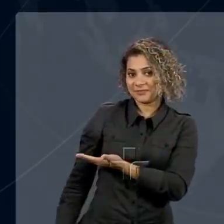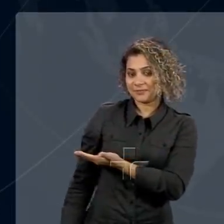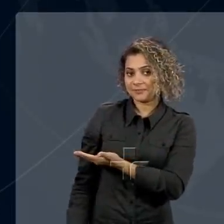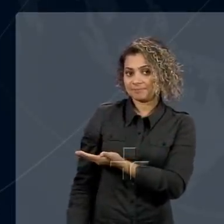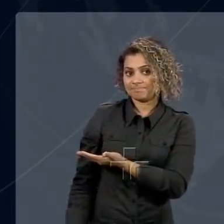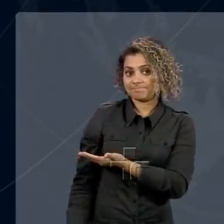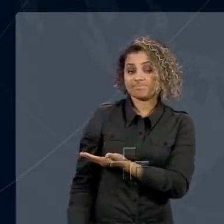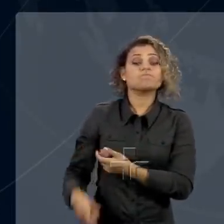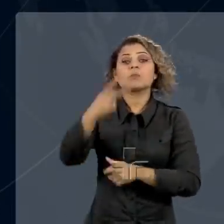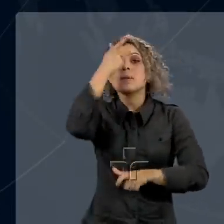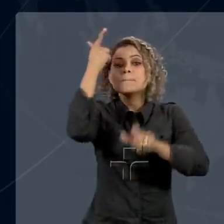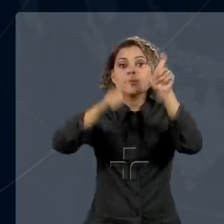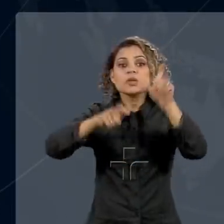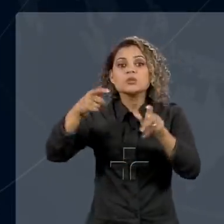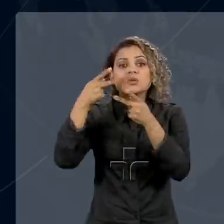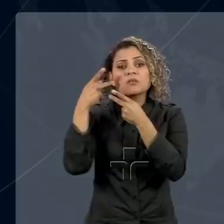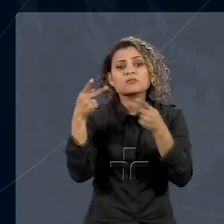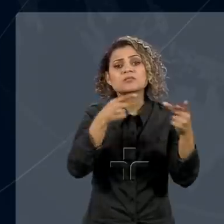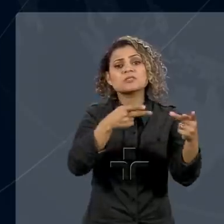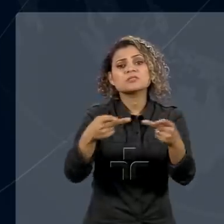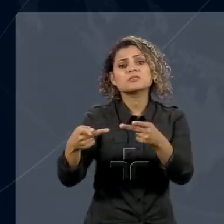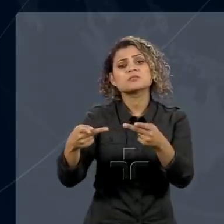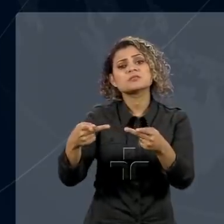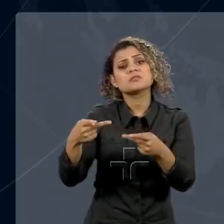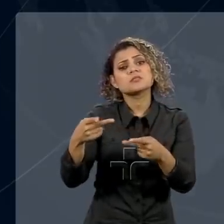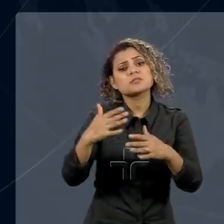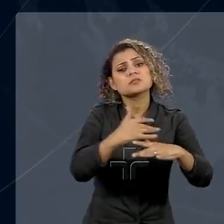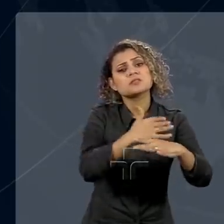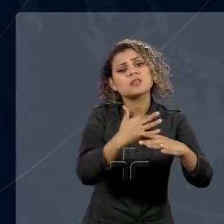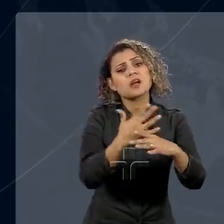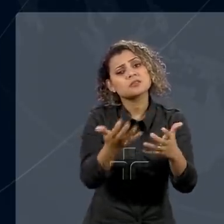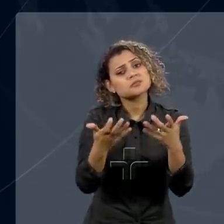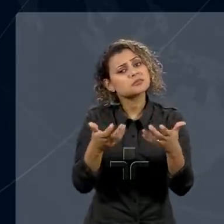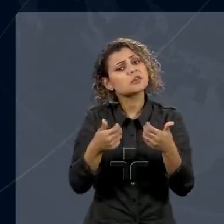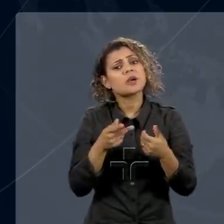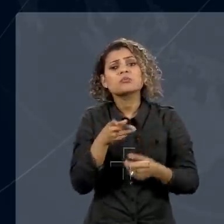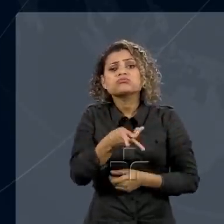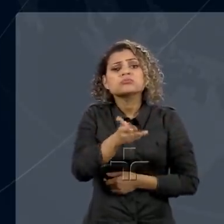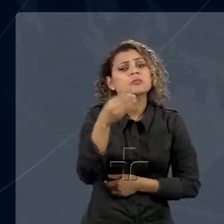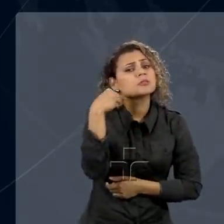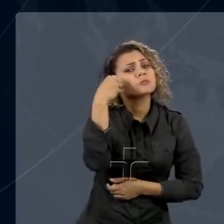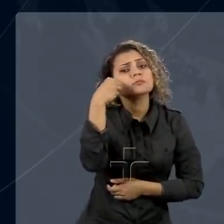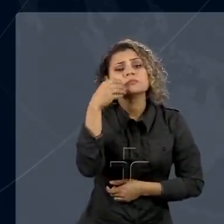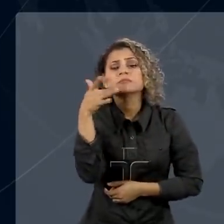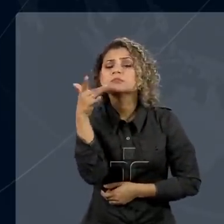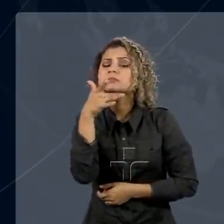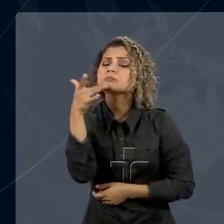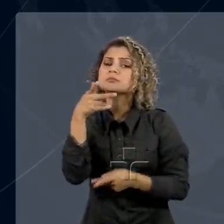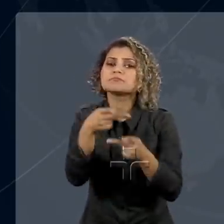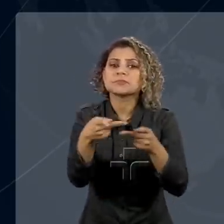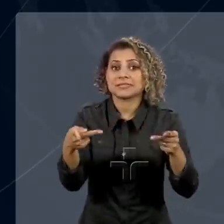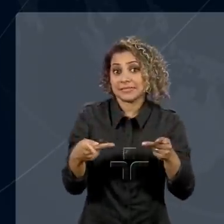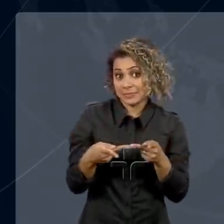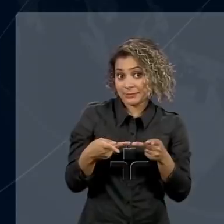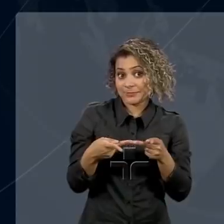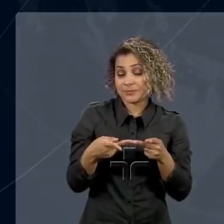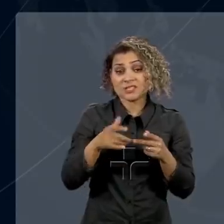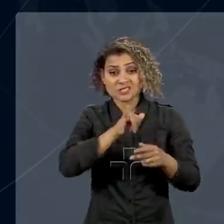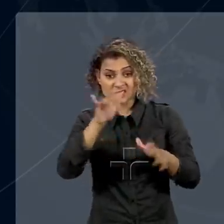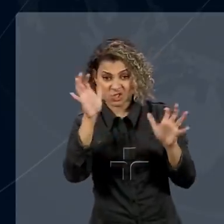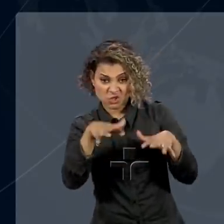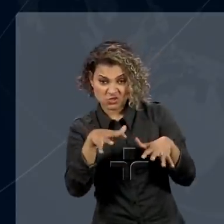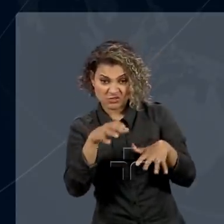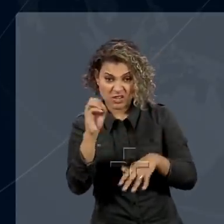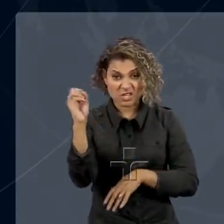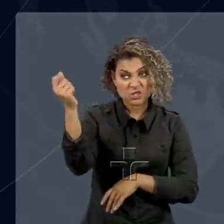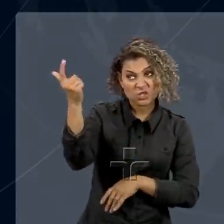Os clientes que visitam a cidade histórica fazem questão de experimentar as famosas pizzas, faça chuva,